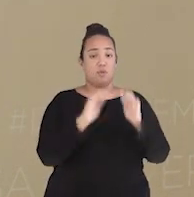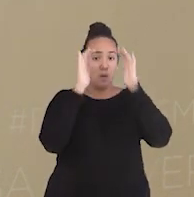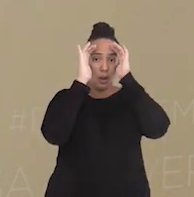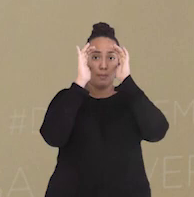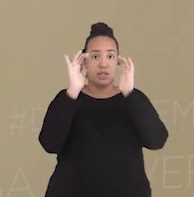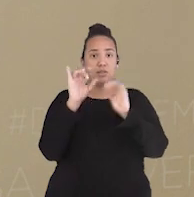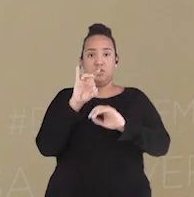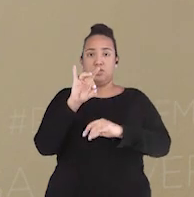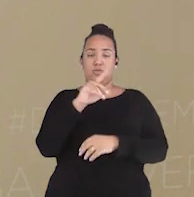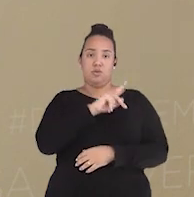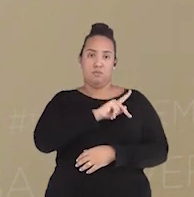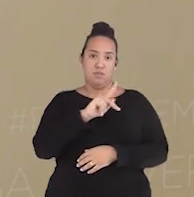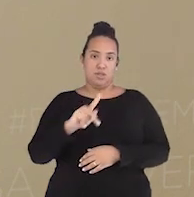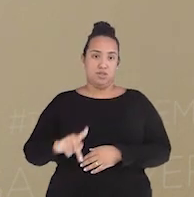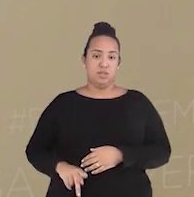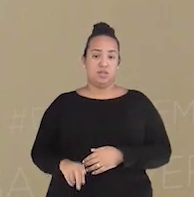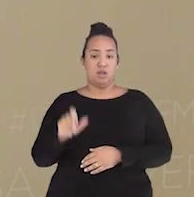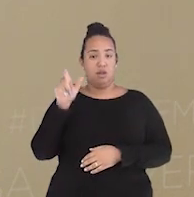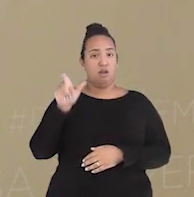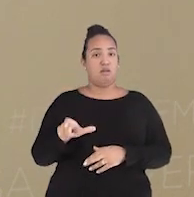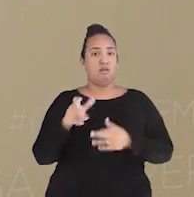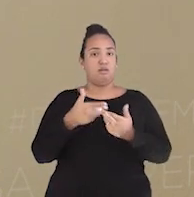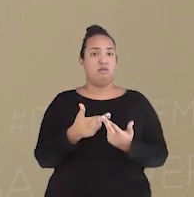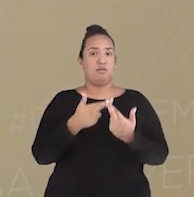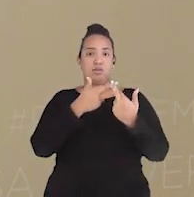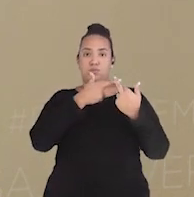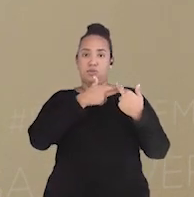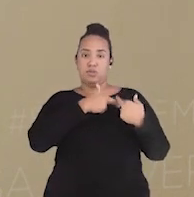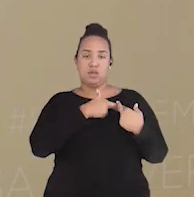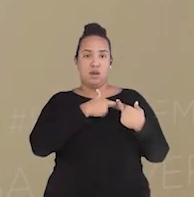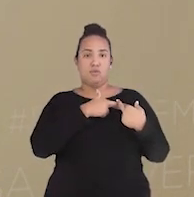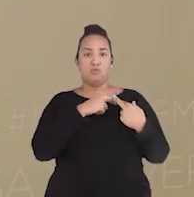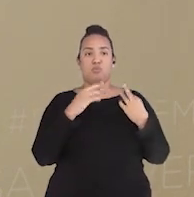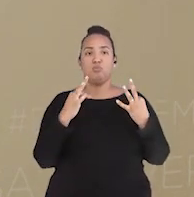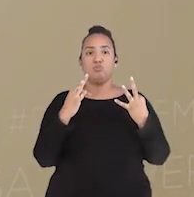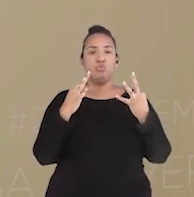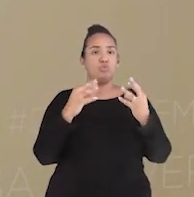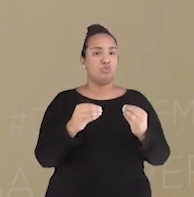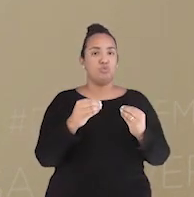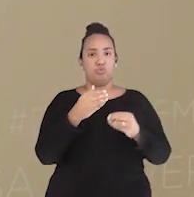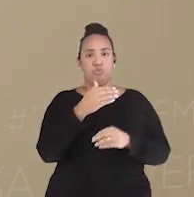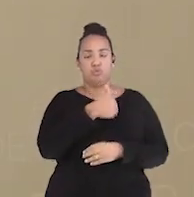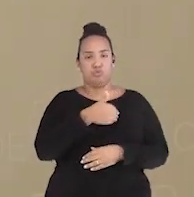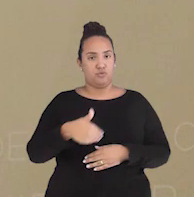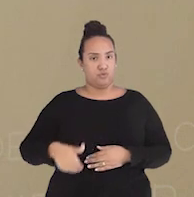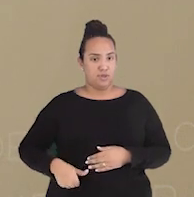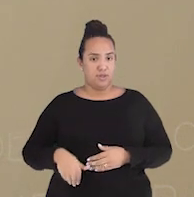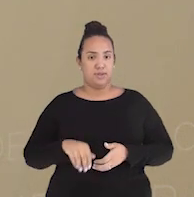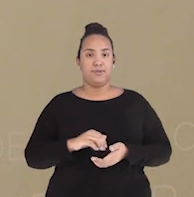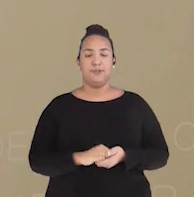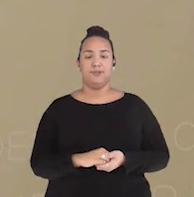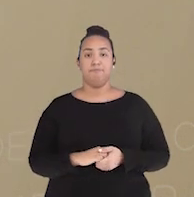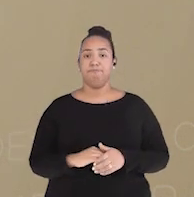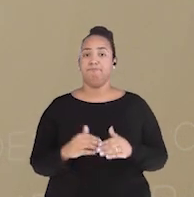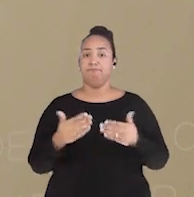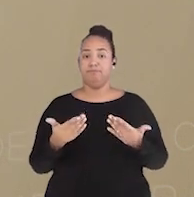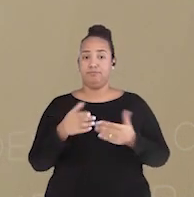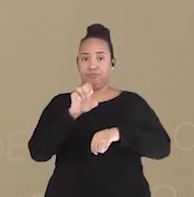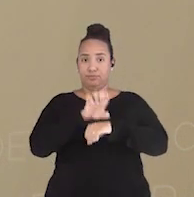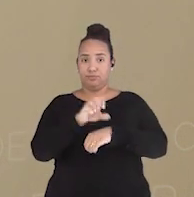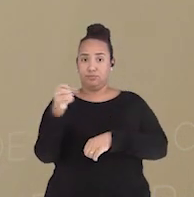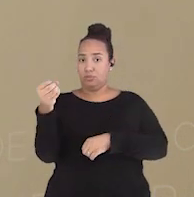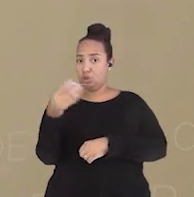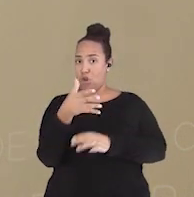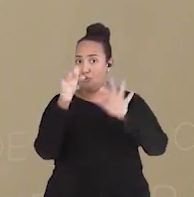ao presidente e responsável pela censura e por todo tipo de propaganda oficial do governo. O fim do Estado Novo e do